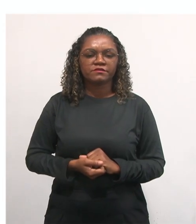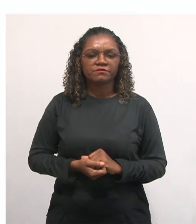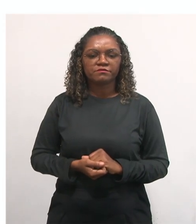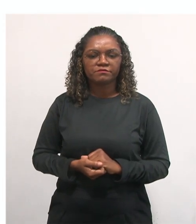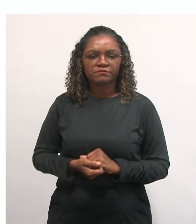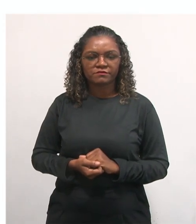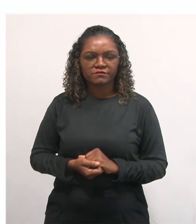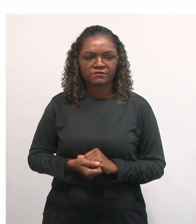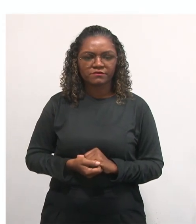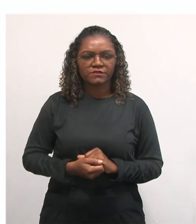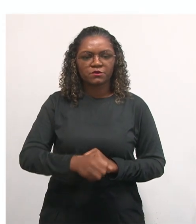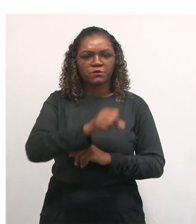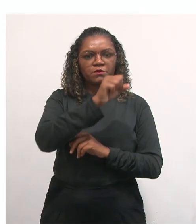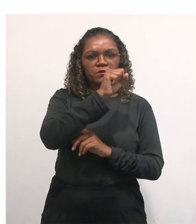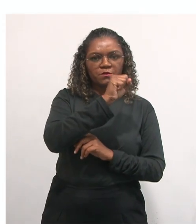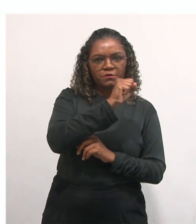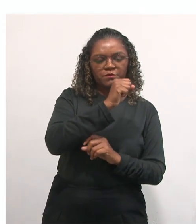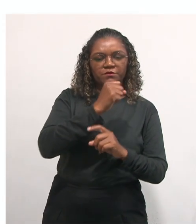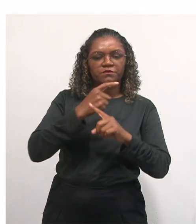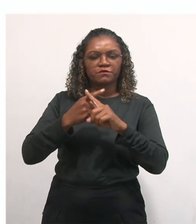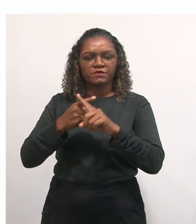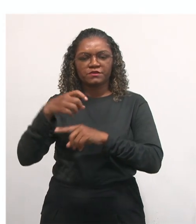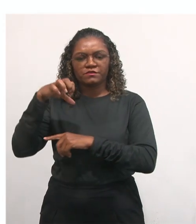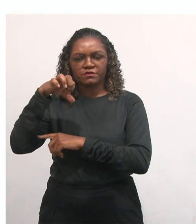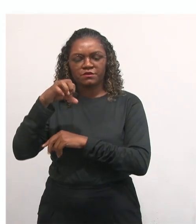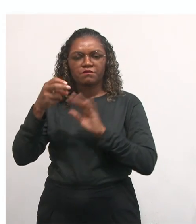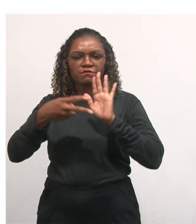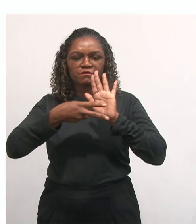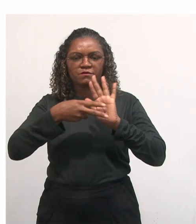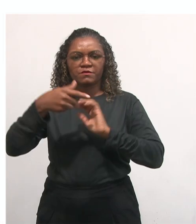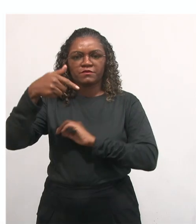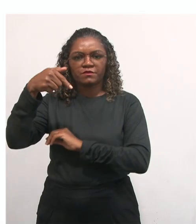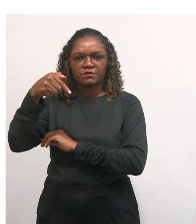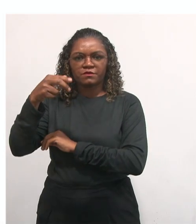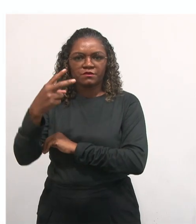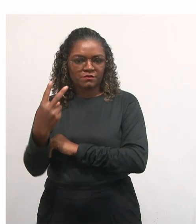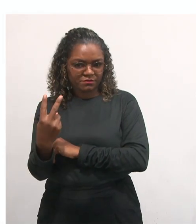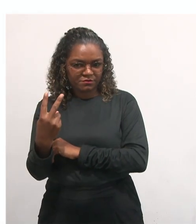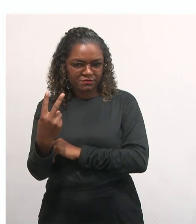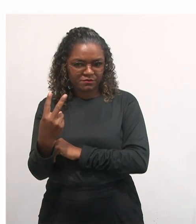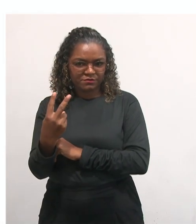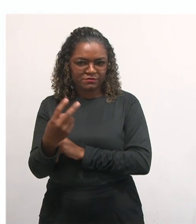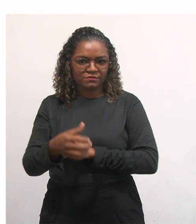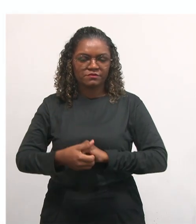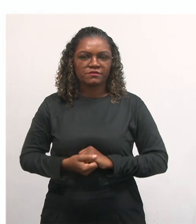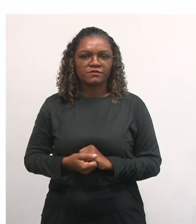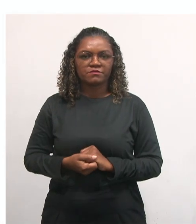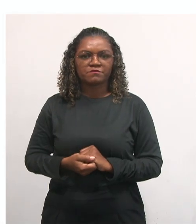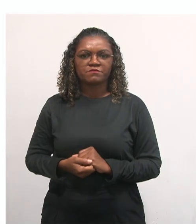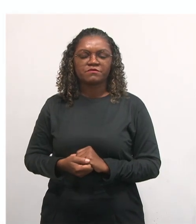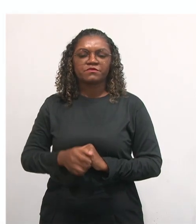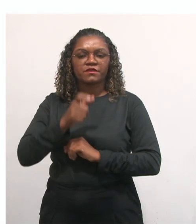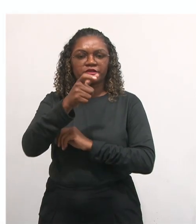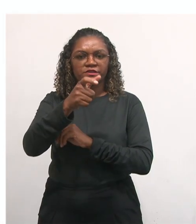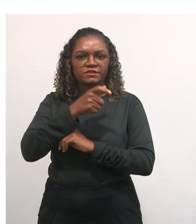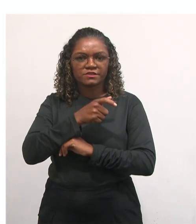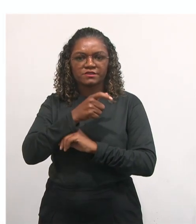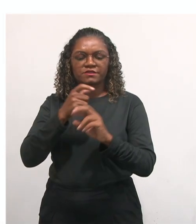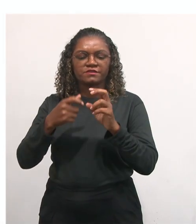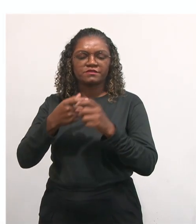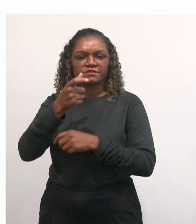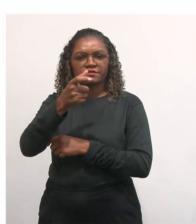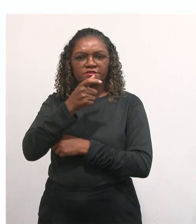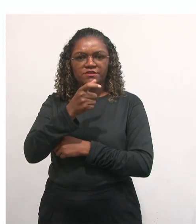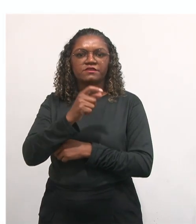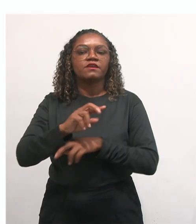a 72. Perfeito. X ao quadrado é só você pegar o valor de x e elevado ao quadrado. Y ao quadrado é